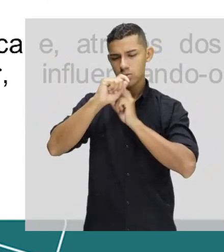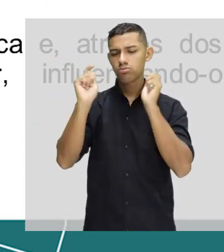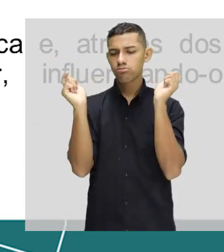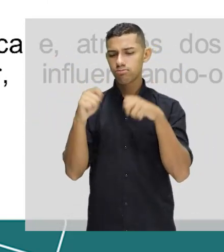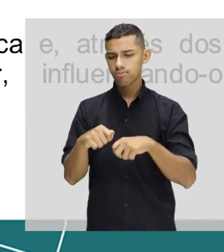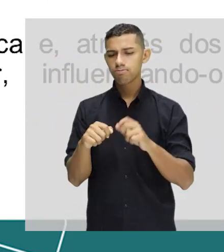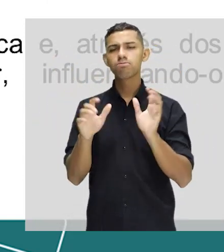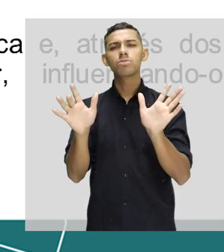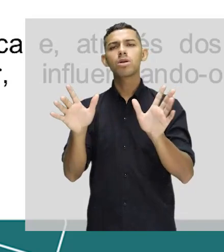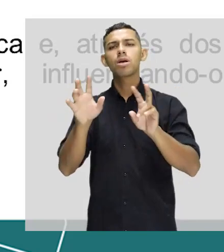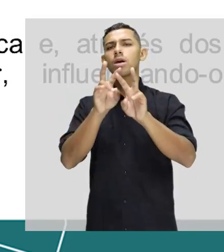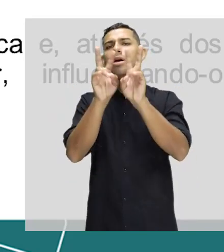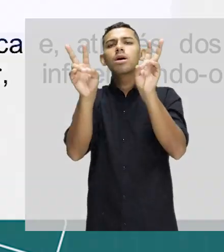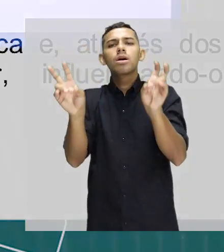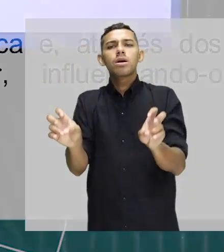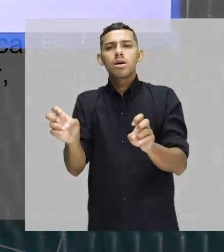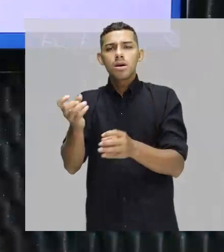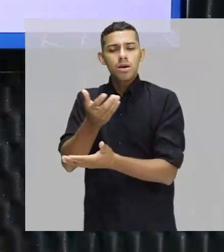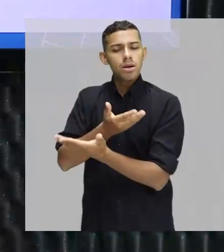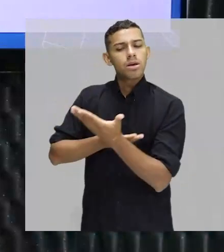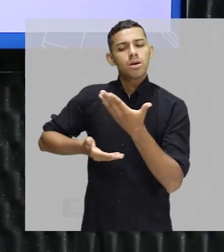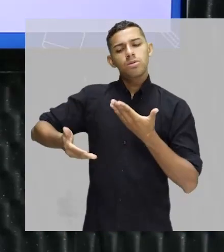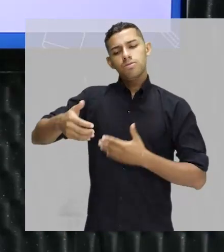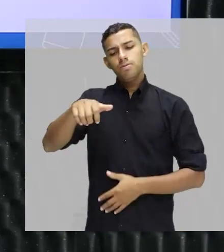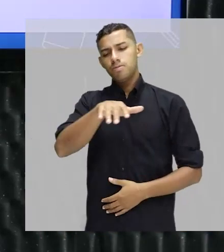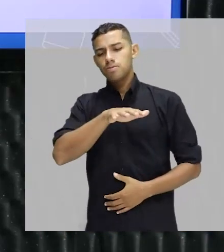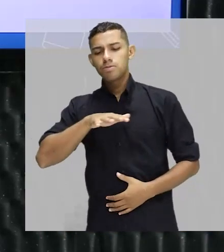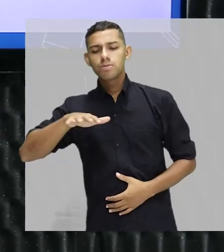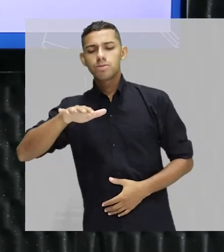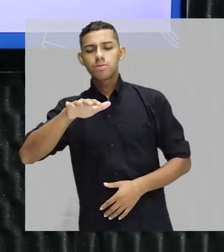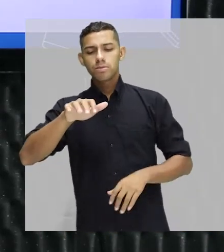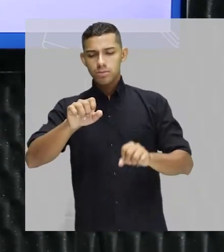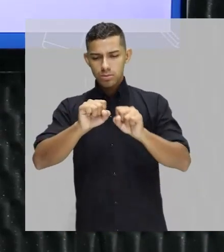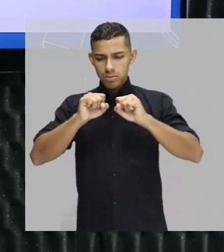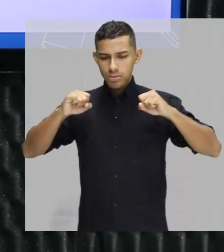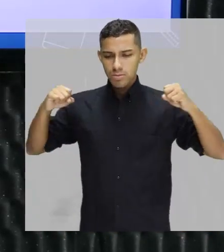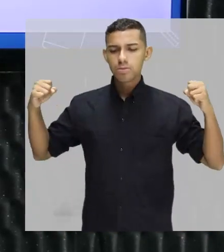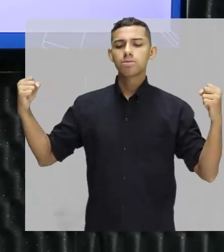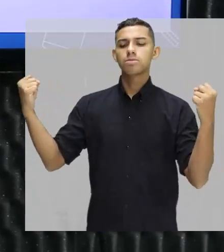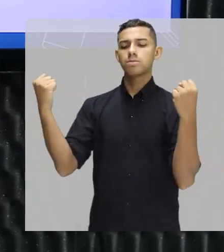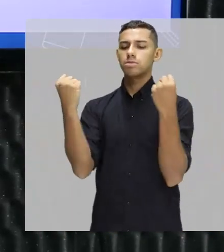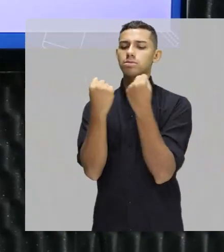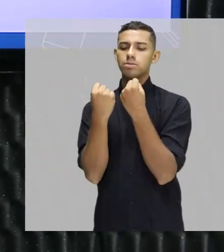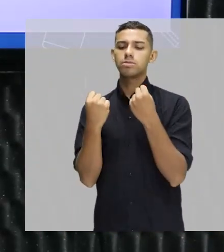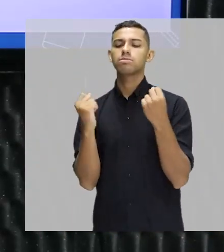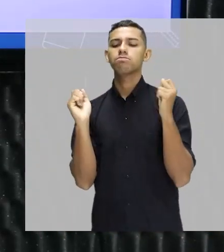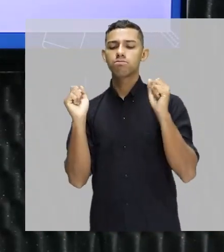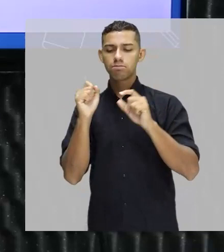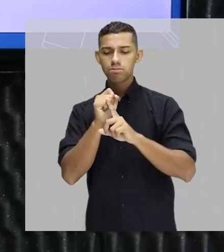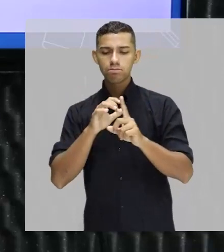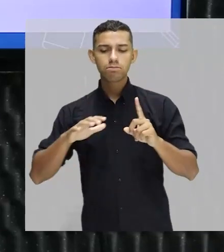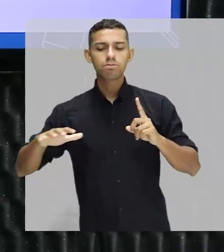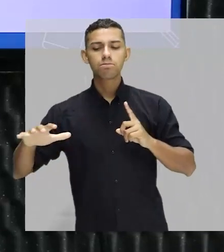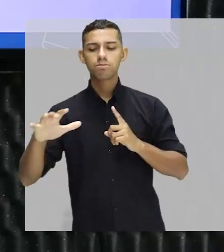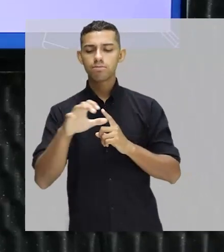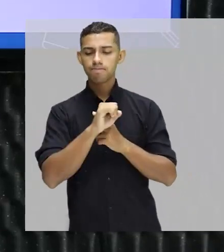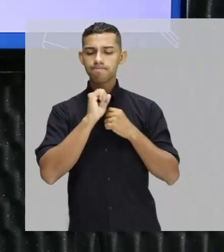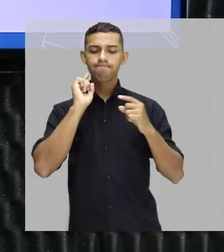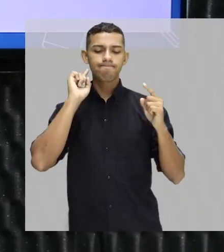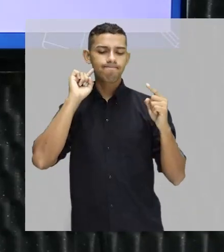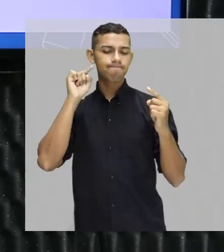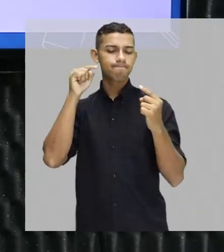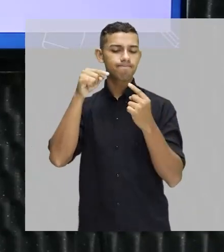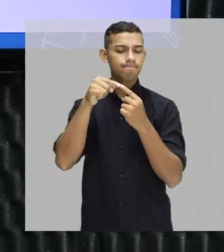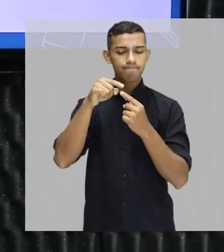sobre temas que estão ali permeando a sociedade, que estão em evidência na sociedade. Seu principal